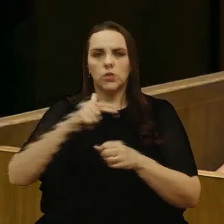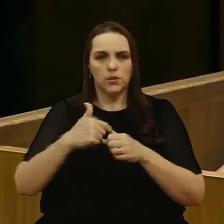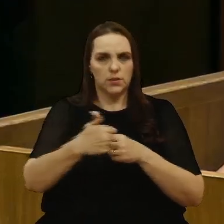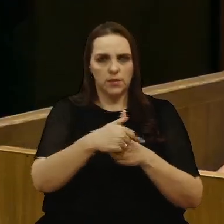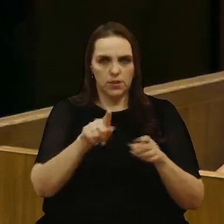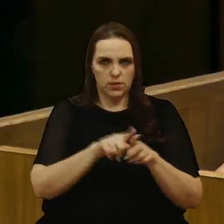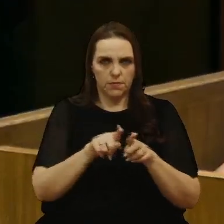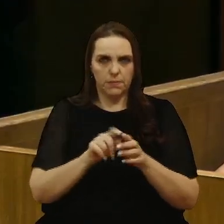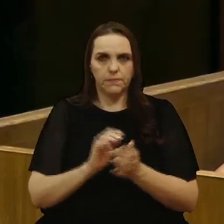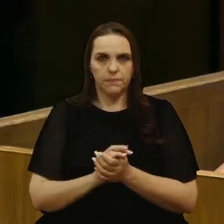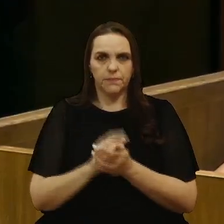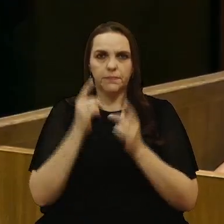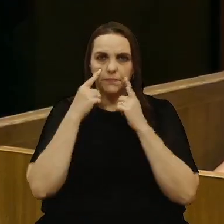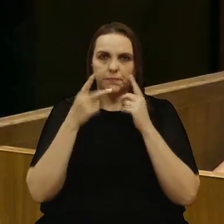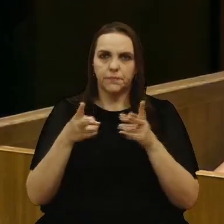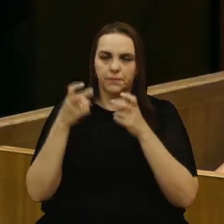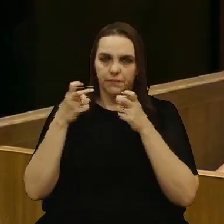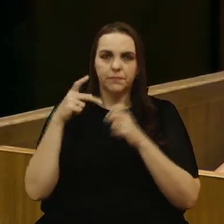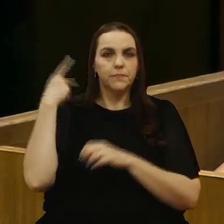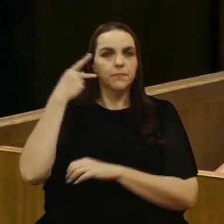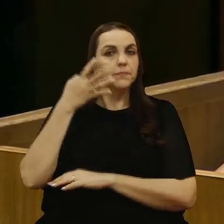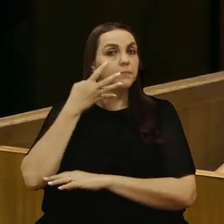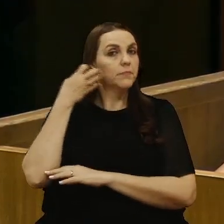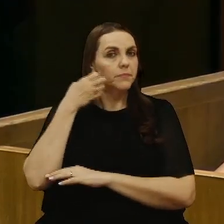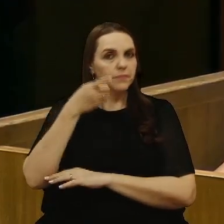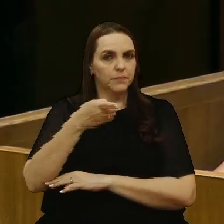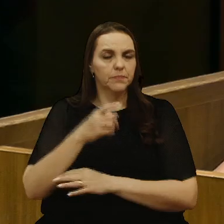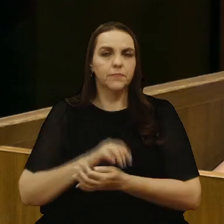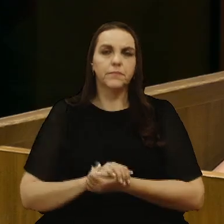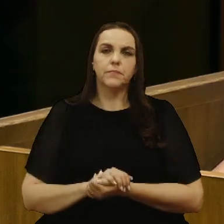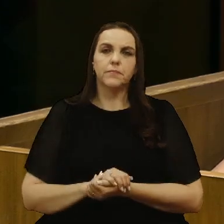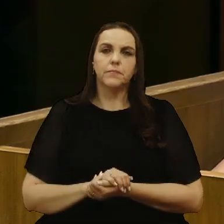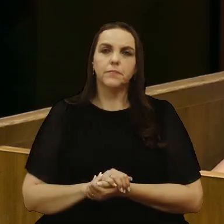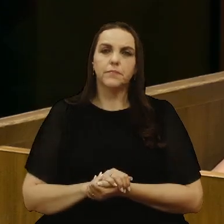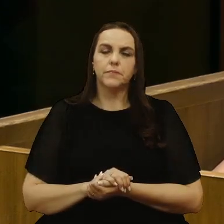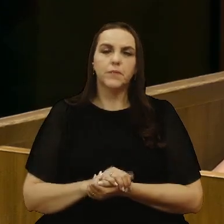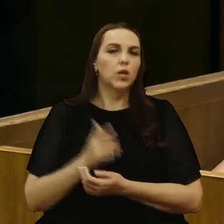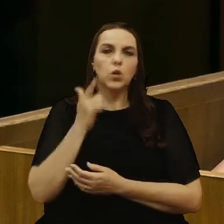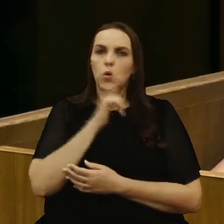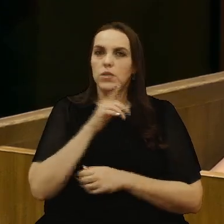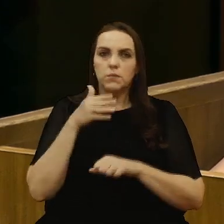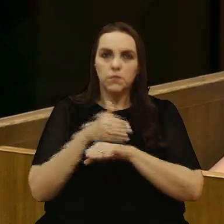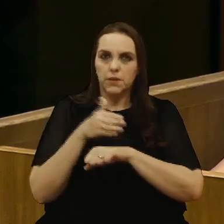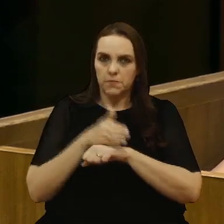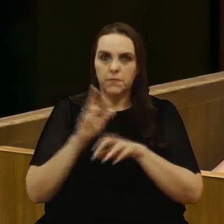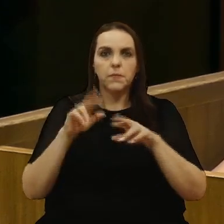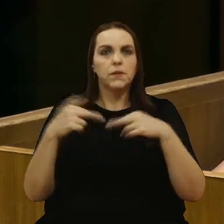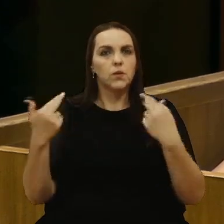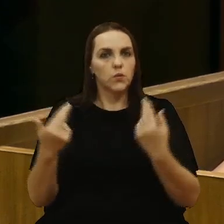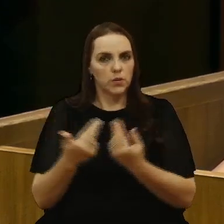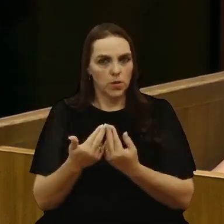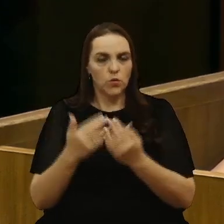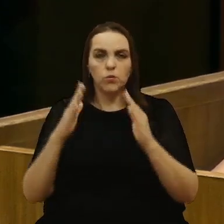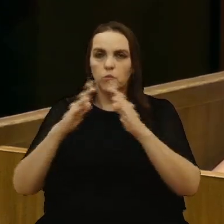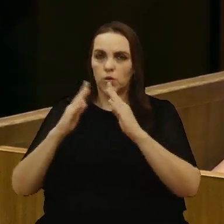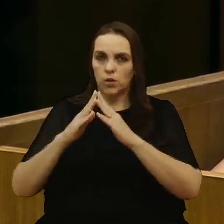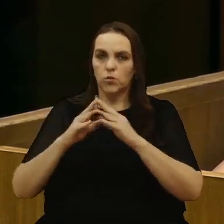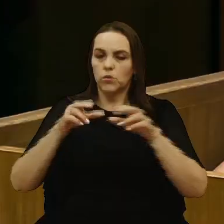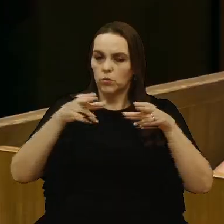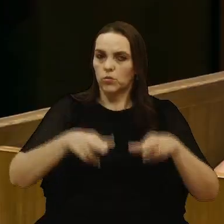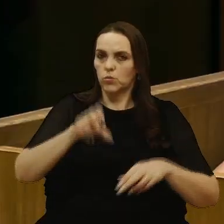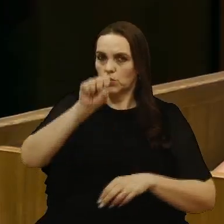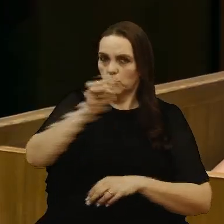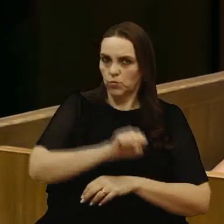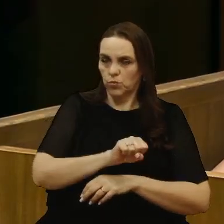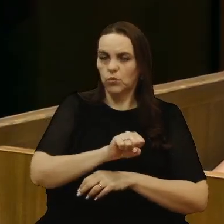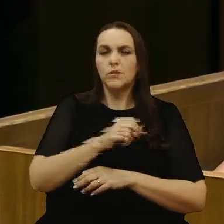E a gente vê, né, o vereador Jack trazendo a questão, a gente não conseguiu participar da reunião dos moradores aí da Zona Sul, mas a gente